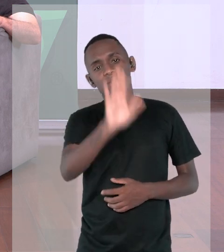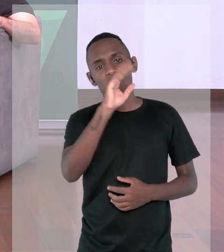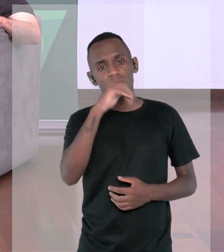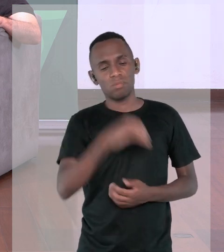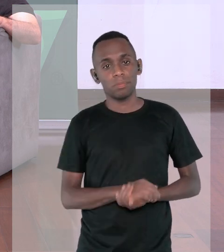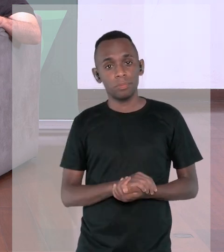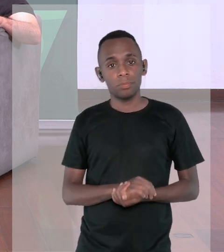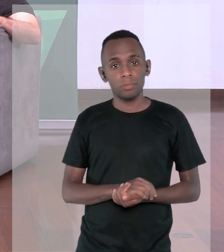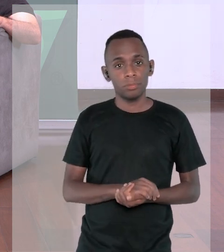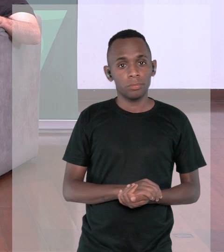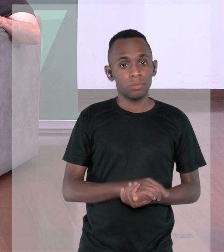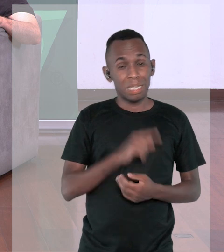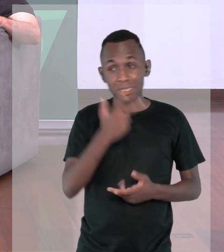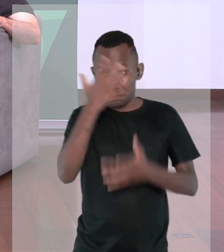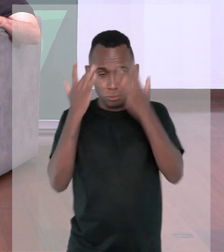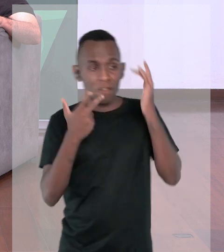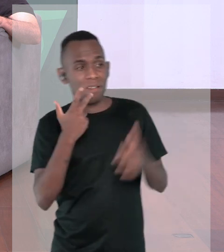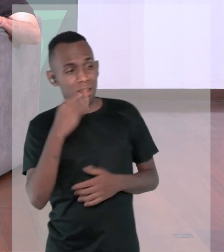A rádio peão vai dar cabo dele,